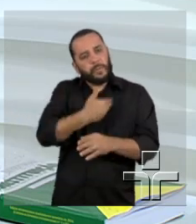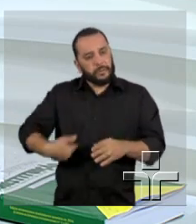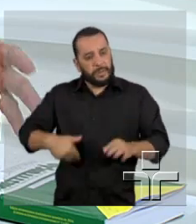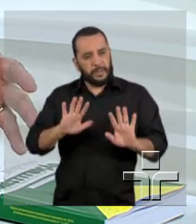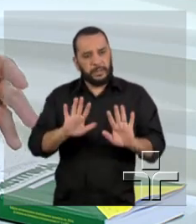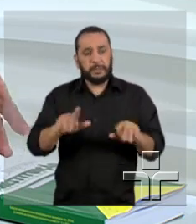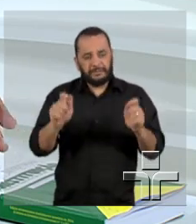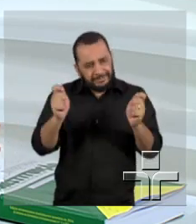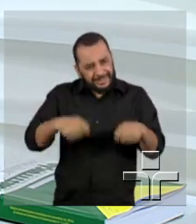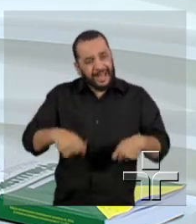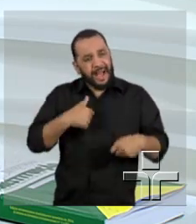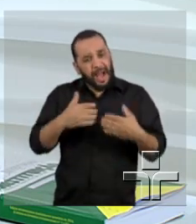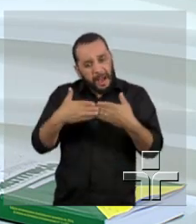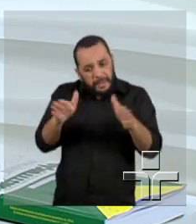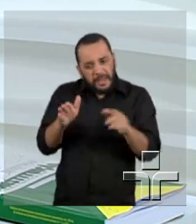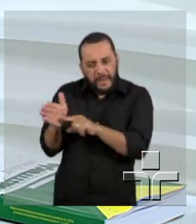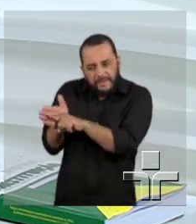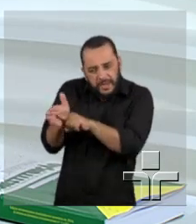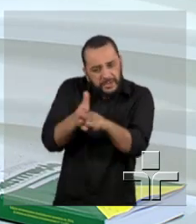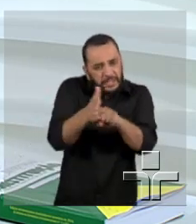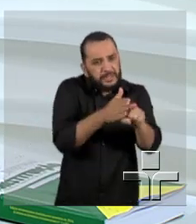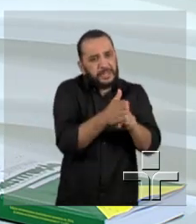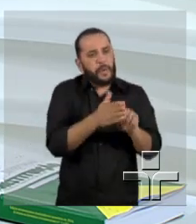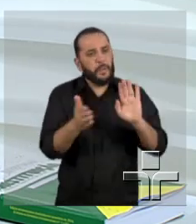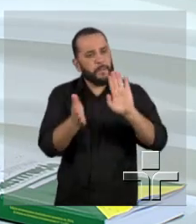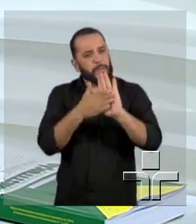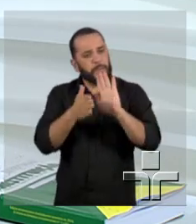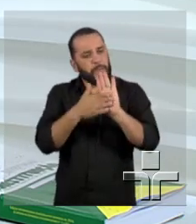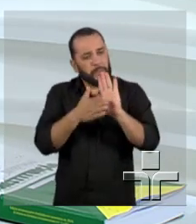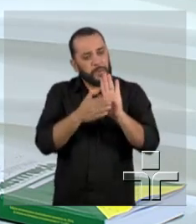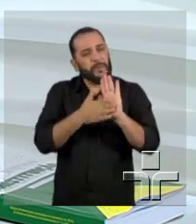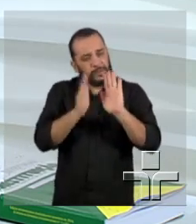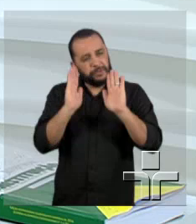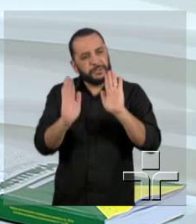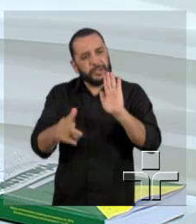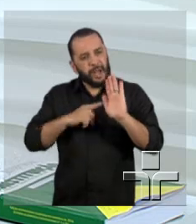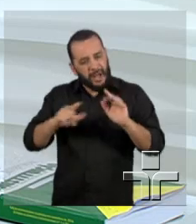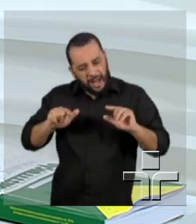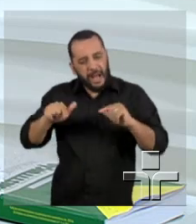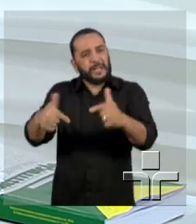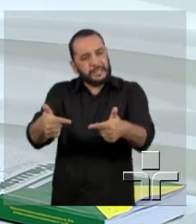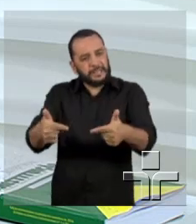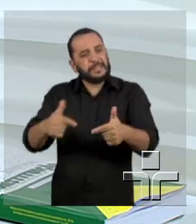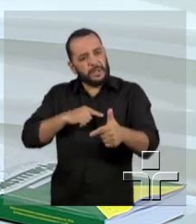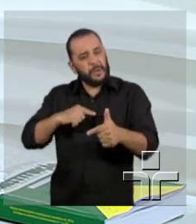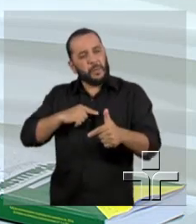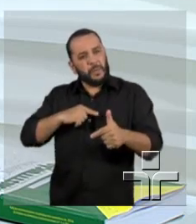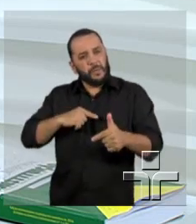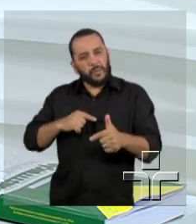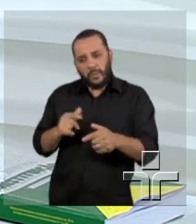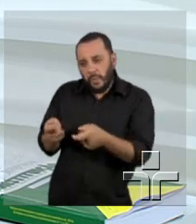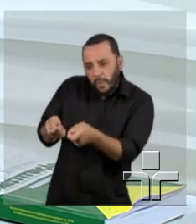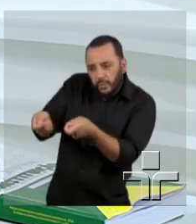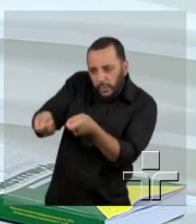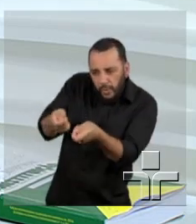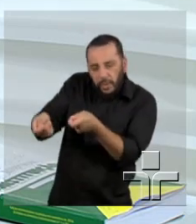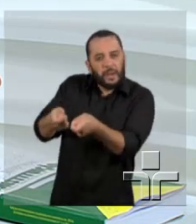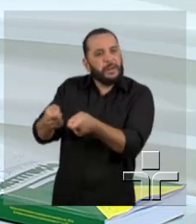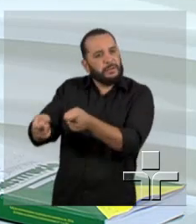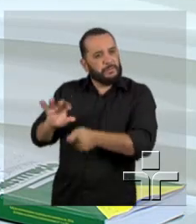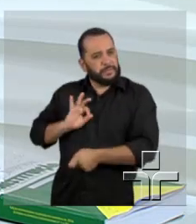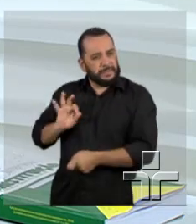abrir inquérito civil, propor ação civil pública, controlar externamente a polícia, requisitar